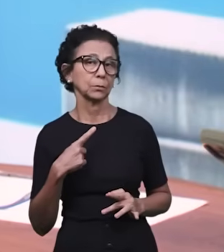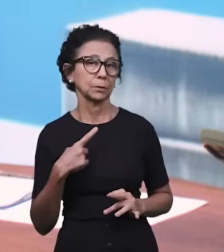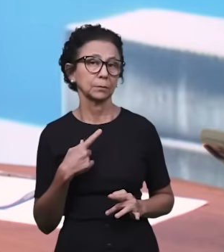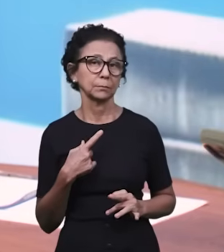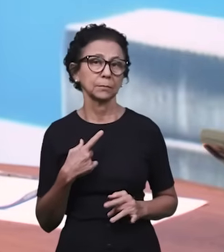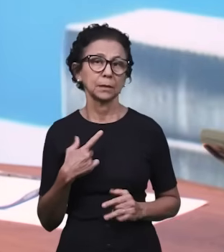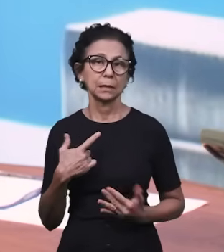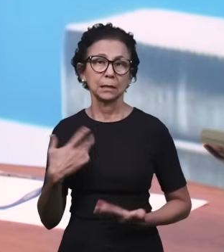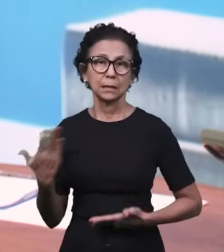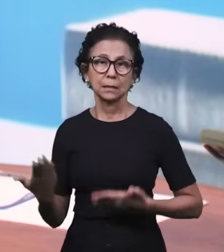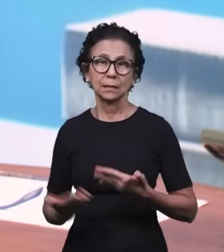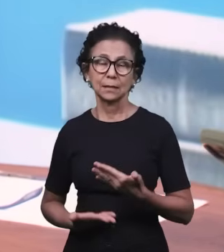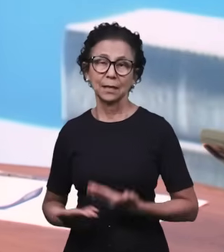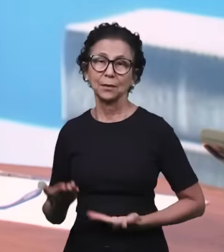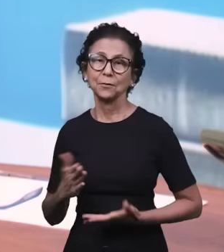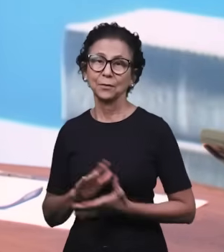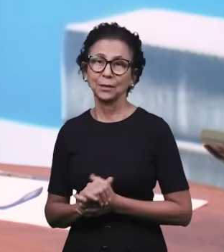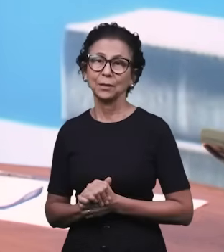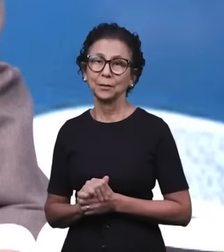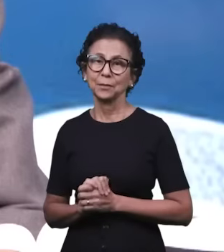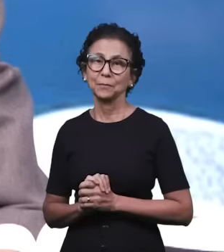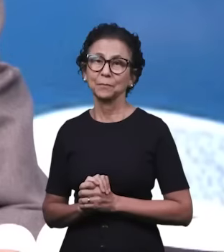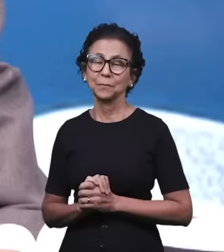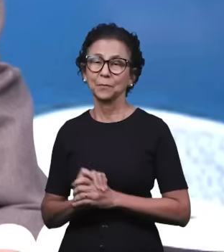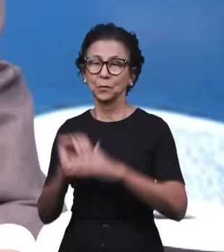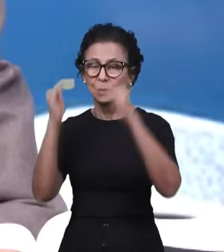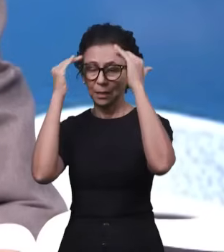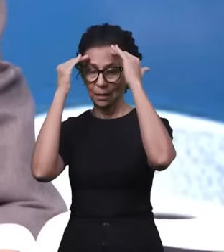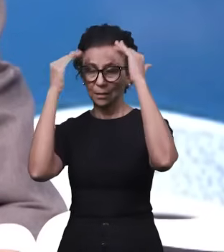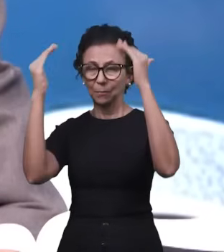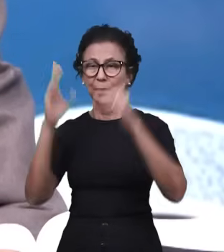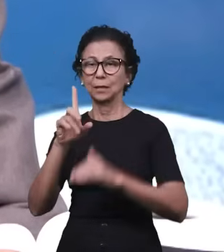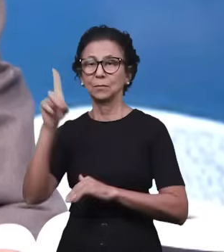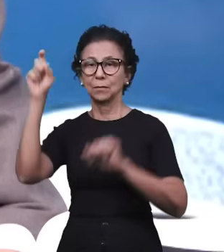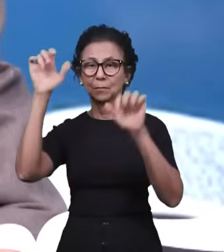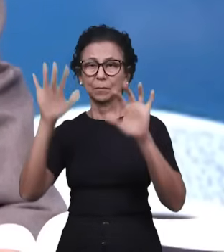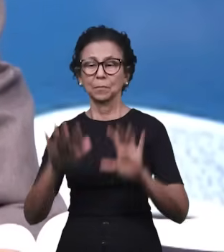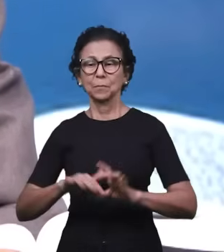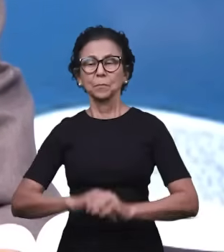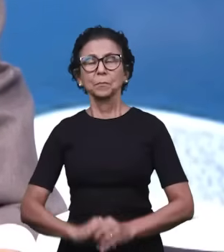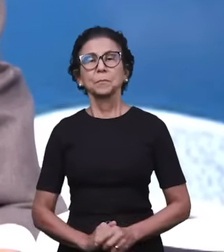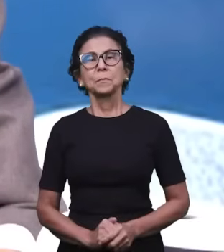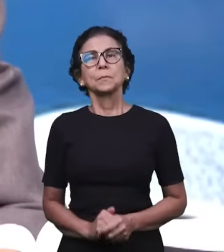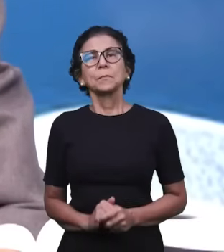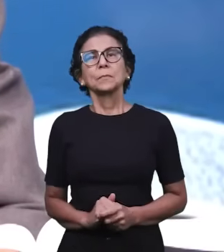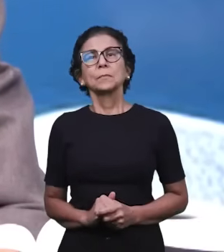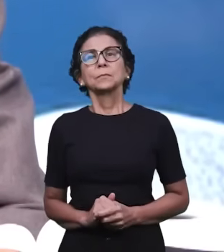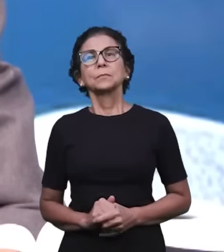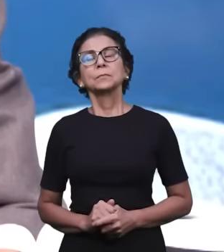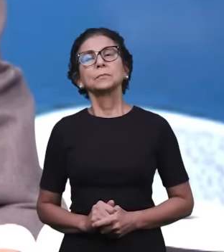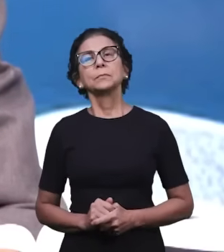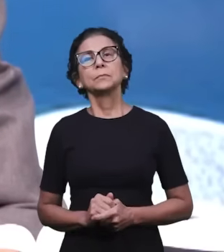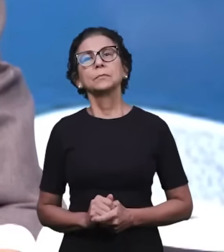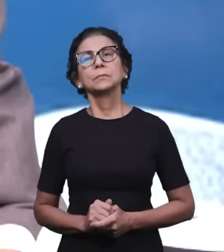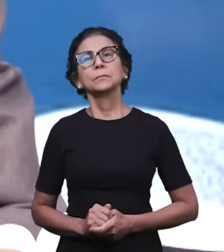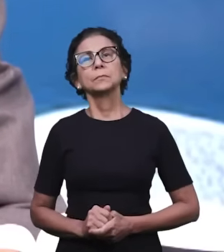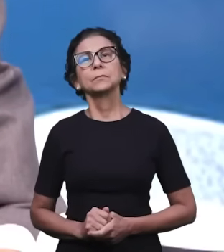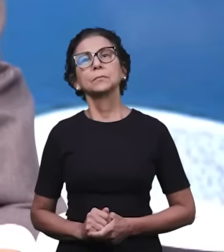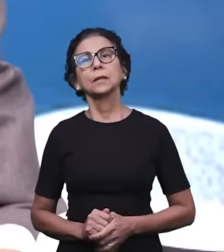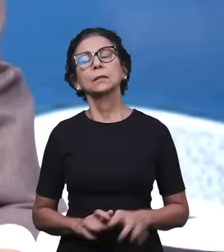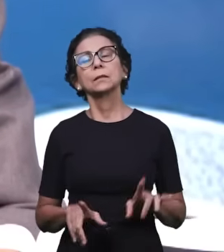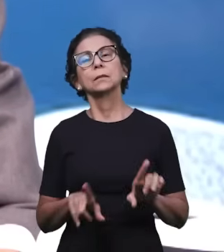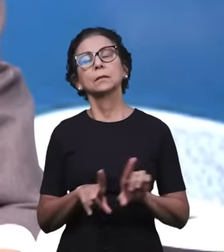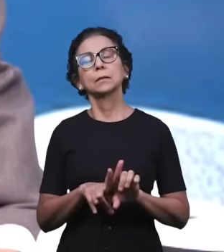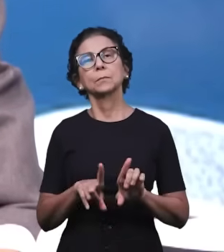bem a uma bênção de Deus. Amém, muito bom. Tem um outro aspecto que eu gostaria de levantar ainda, que é a